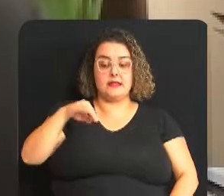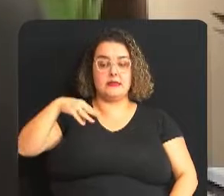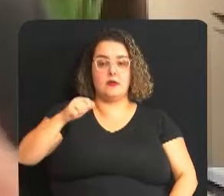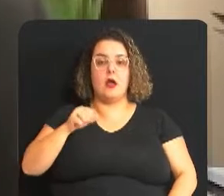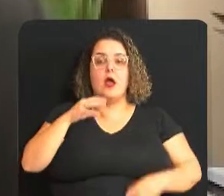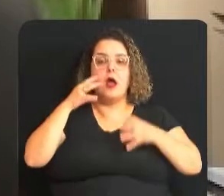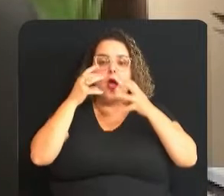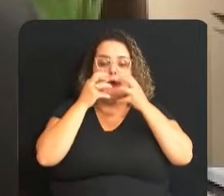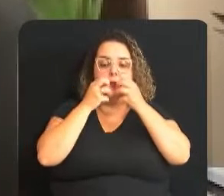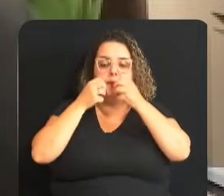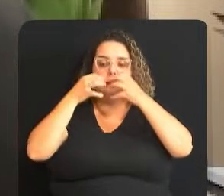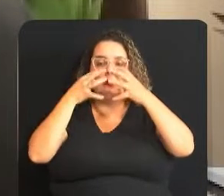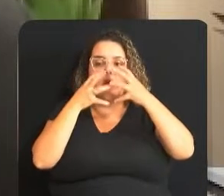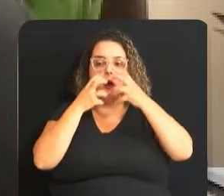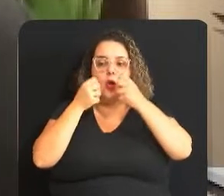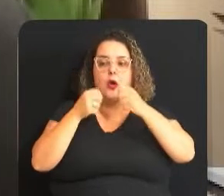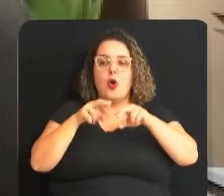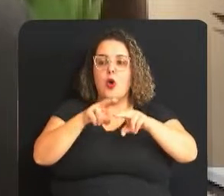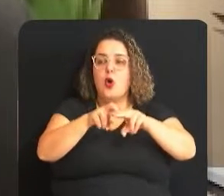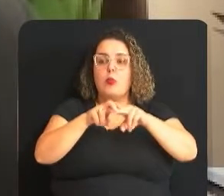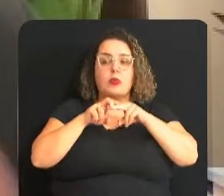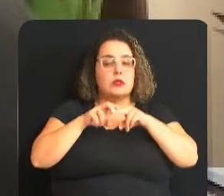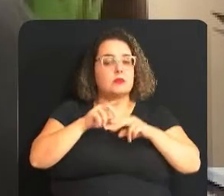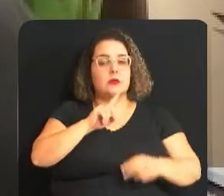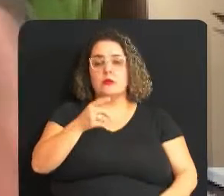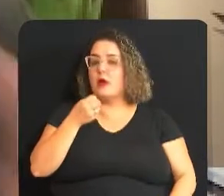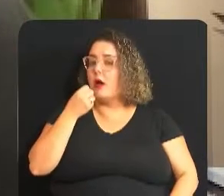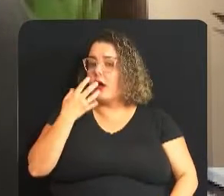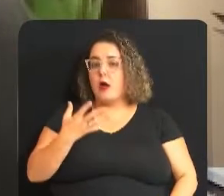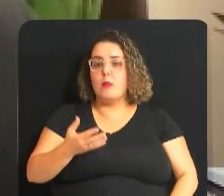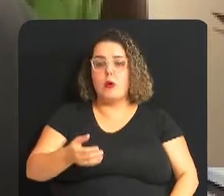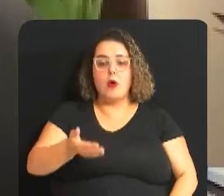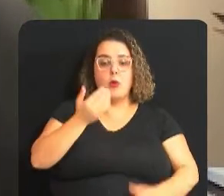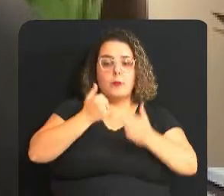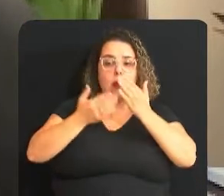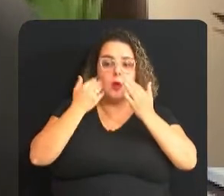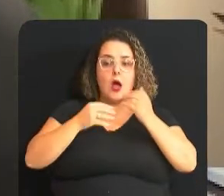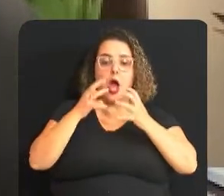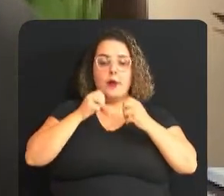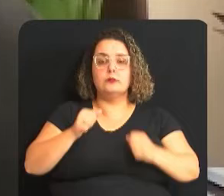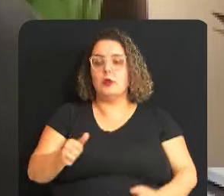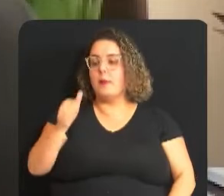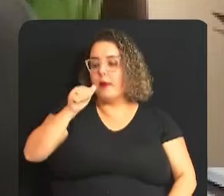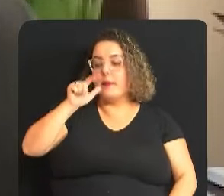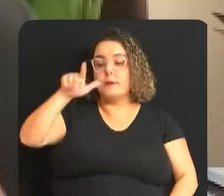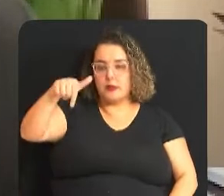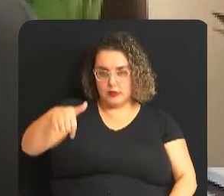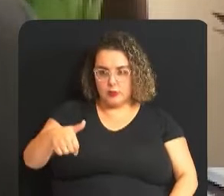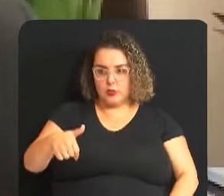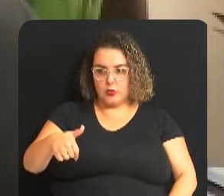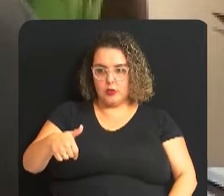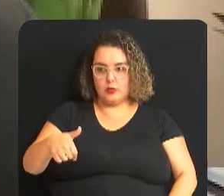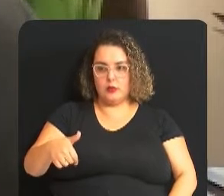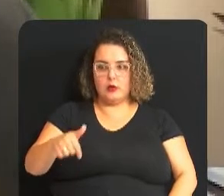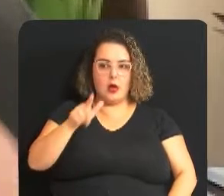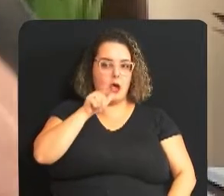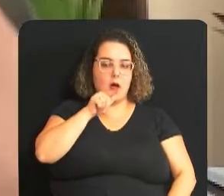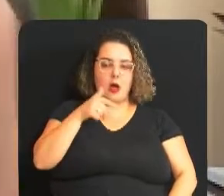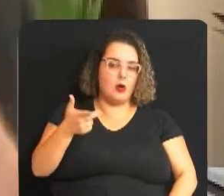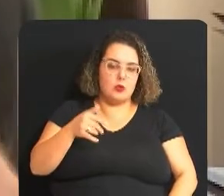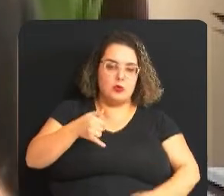comida. Por isso que não é bom ficar bebendo durante a comida. Vai mastigar? Mastigue, deixa para beber depois, né? Beber água, ou líquido, ou